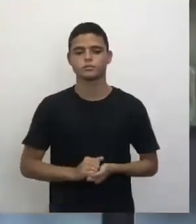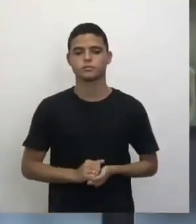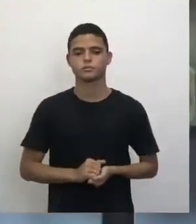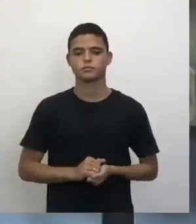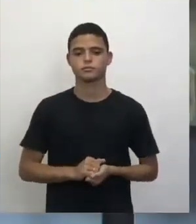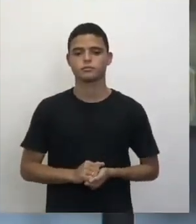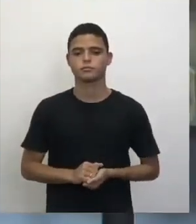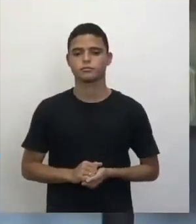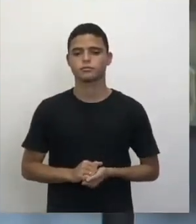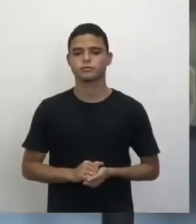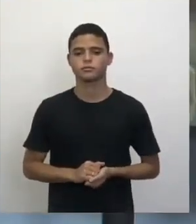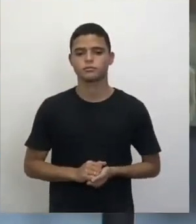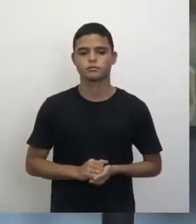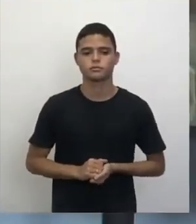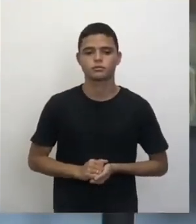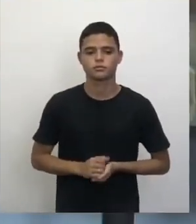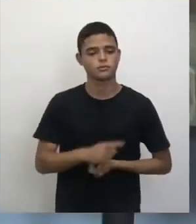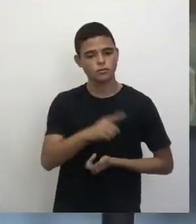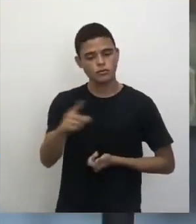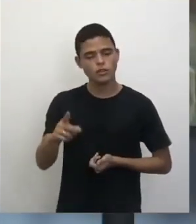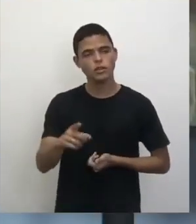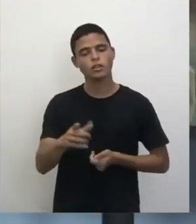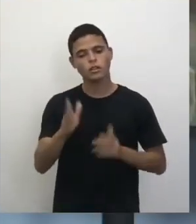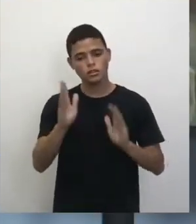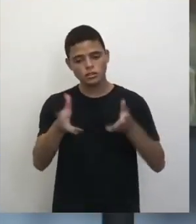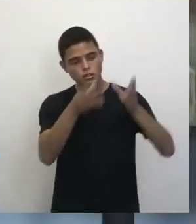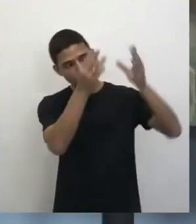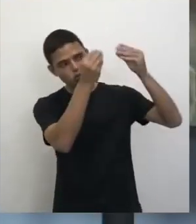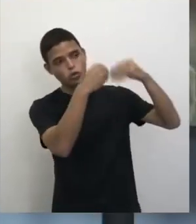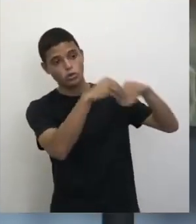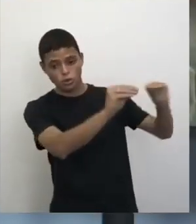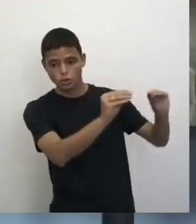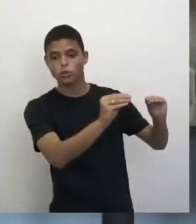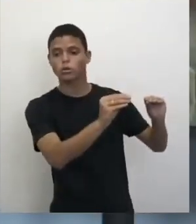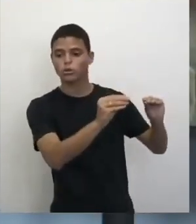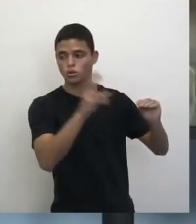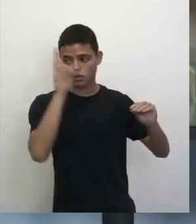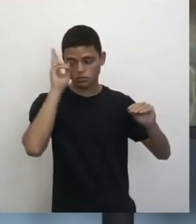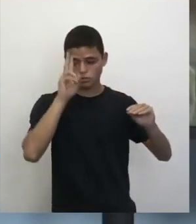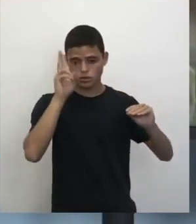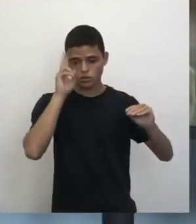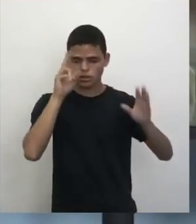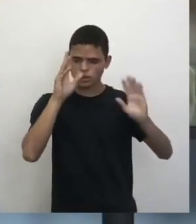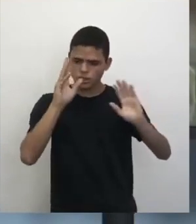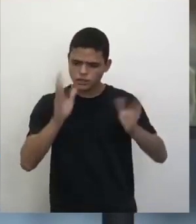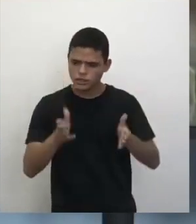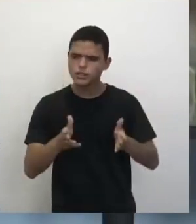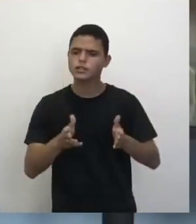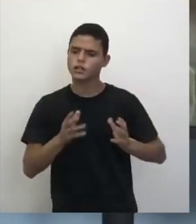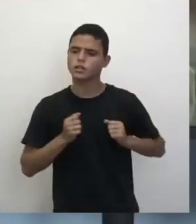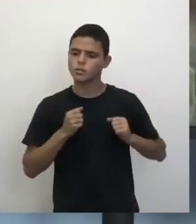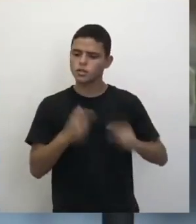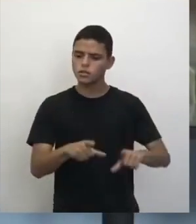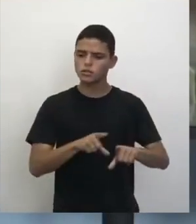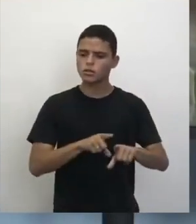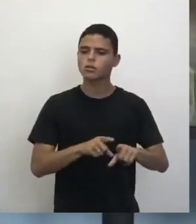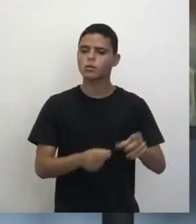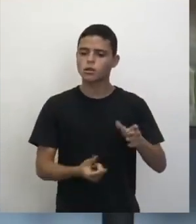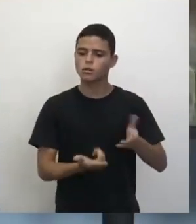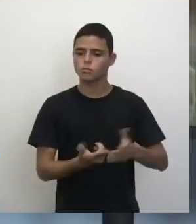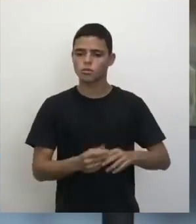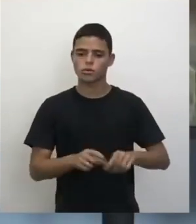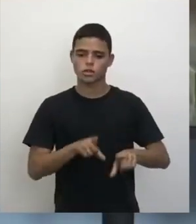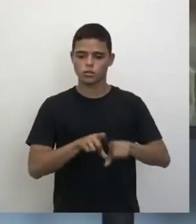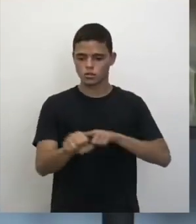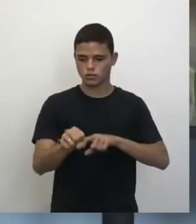E assim, você coloca lá na sua biografia que você participou desse prêmio. Como que é esse prêmio para os alunos terem noção de